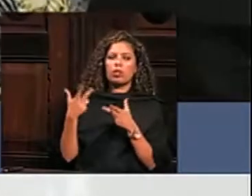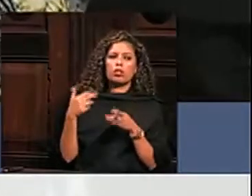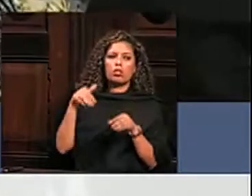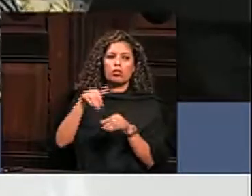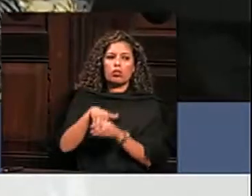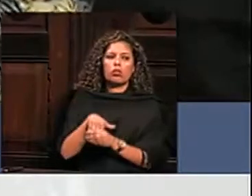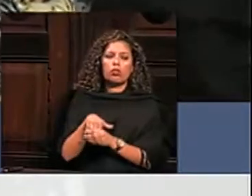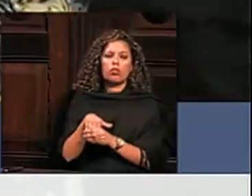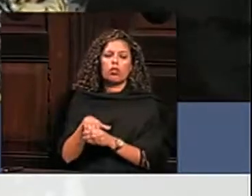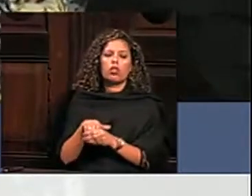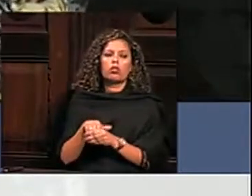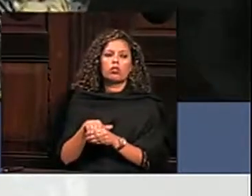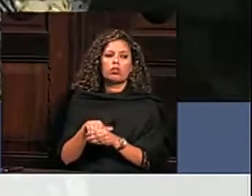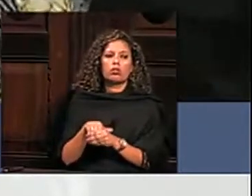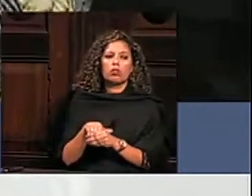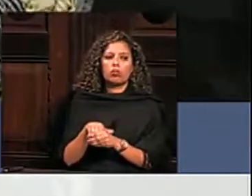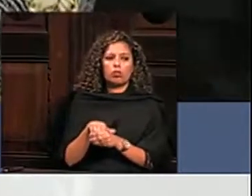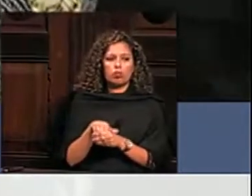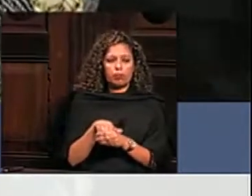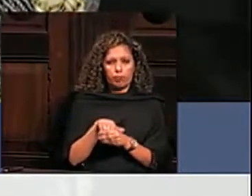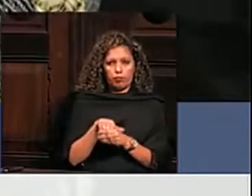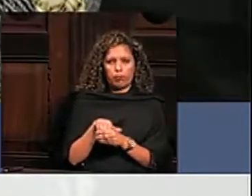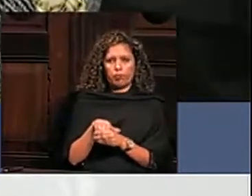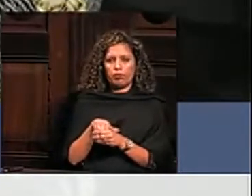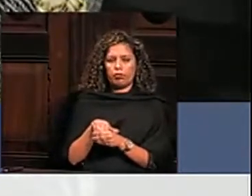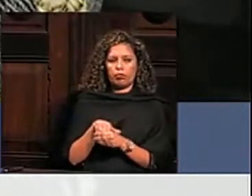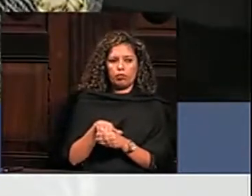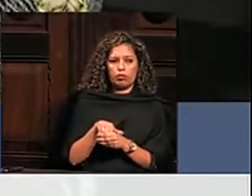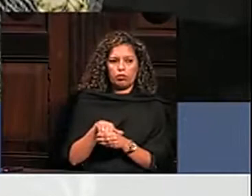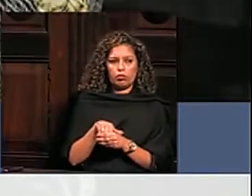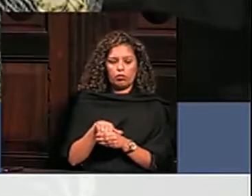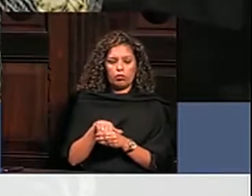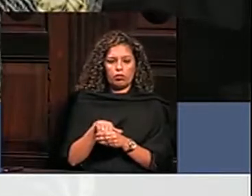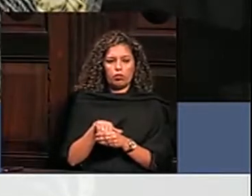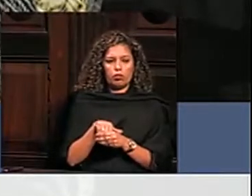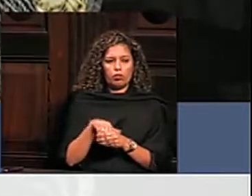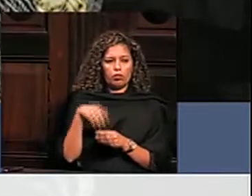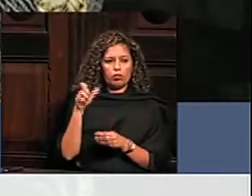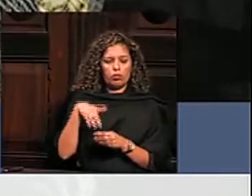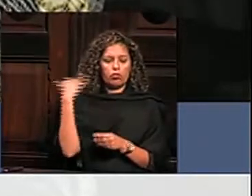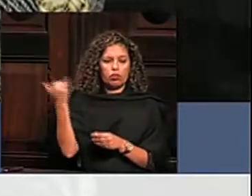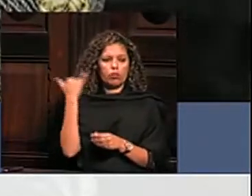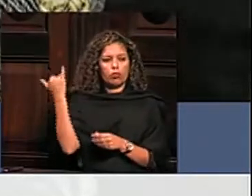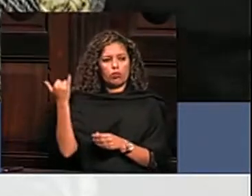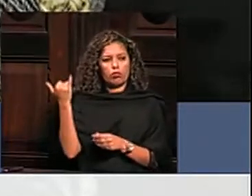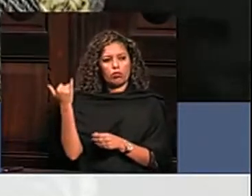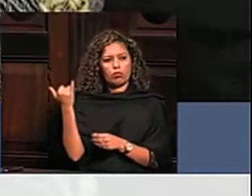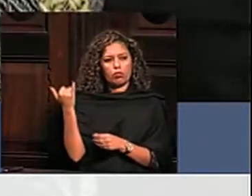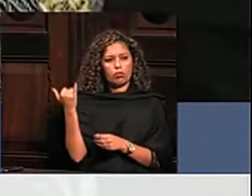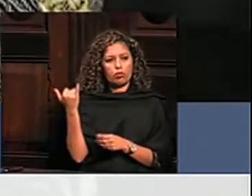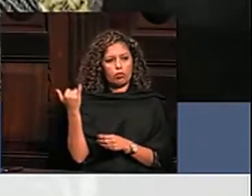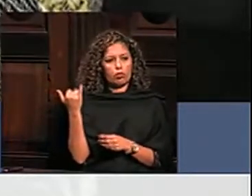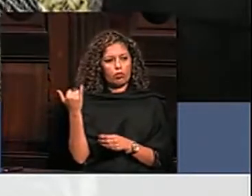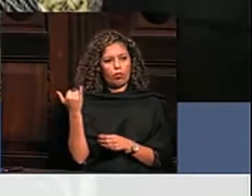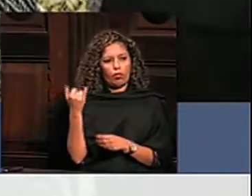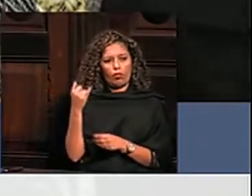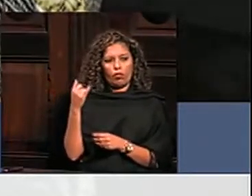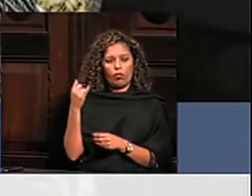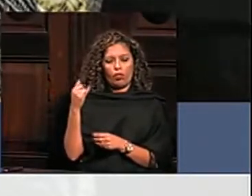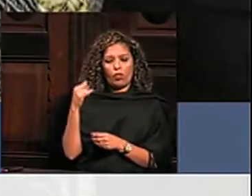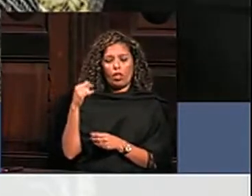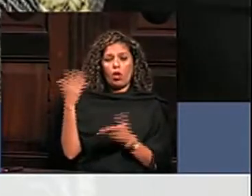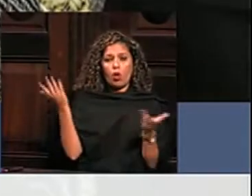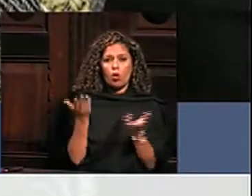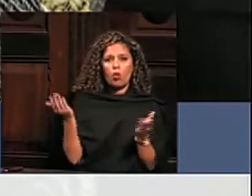desse conselho, dessa coordenadoria, na verdade, quebra a